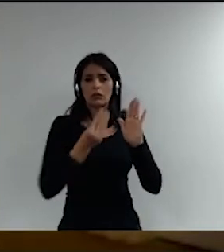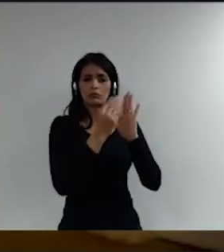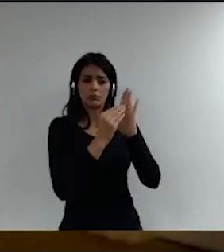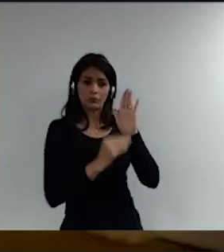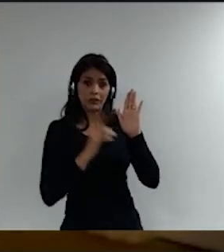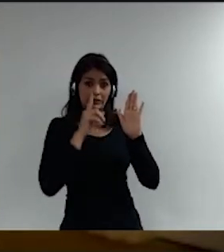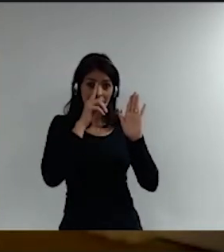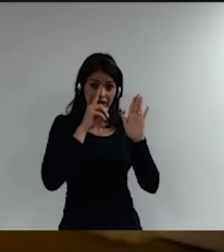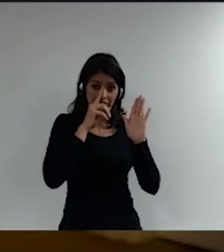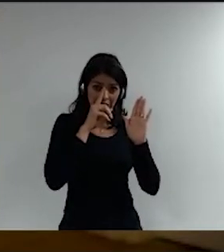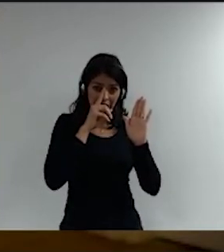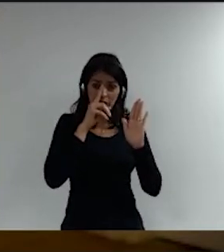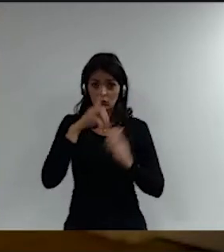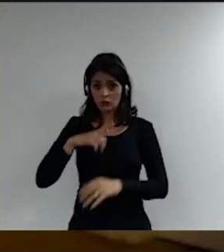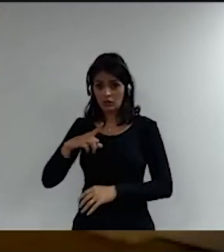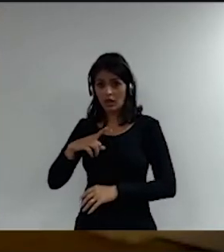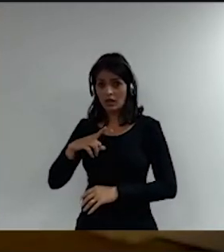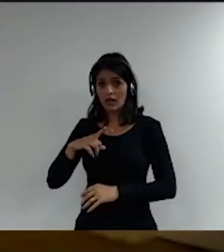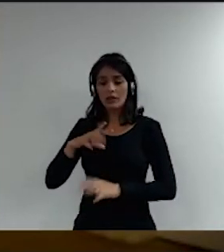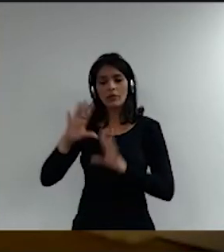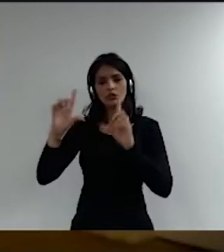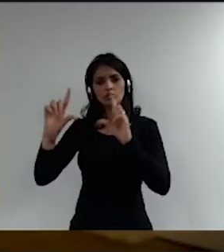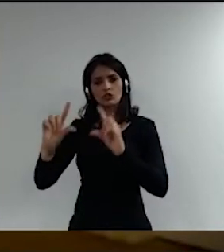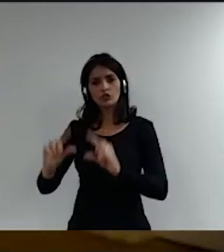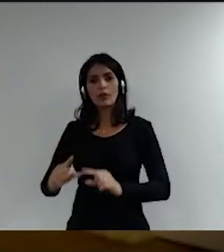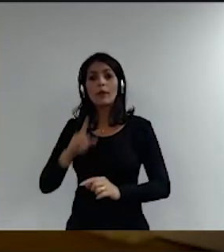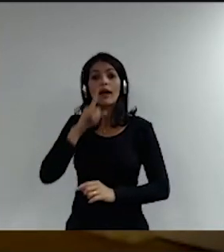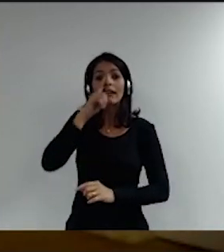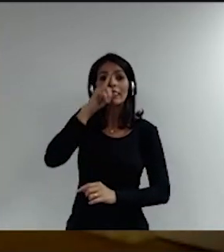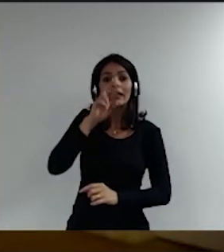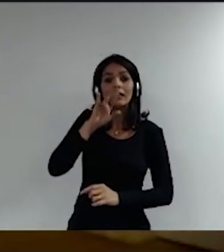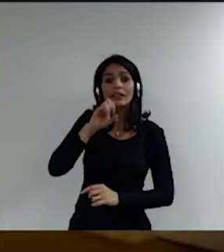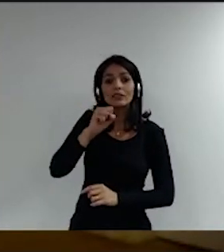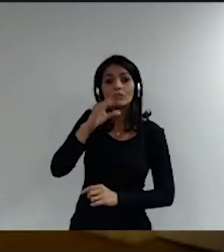tire. Mas o risco é medido individualmente.